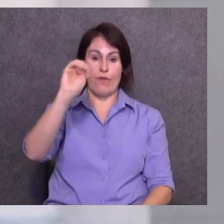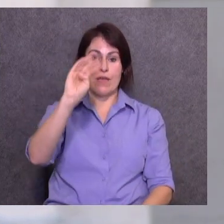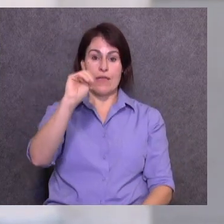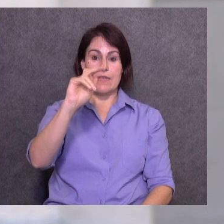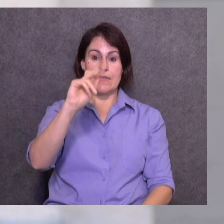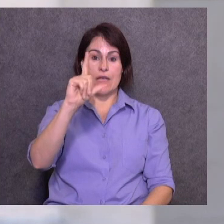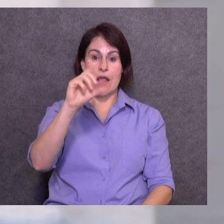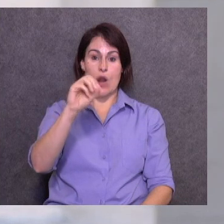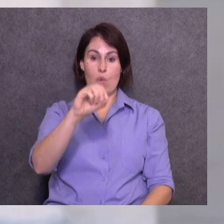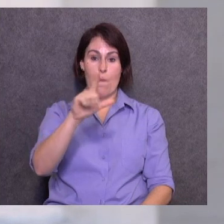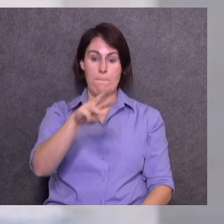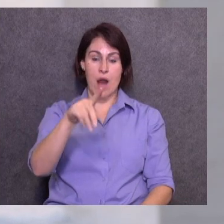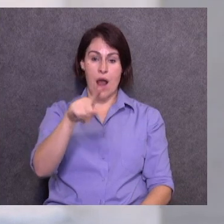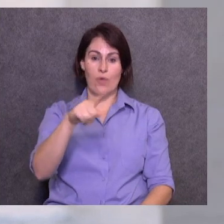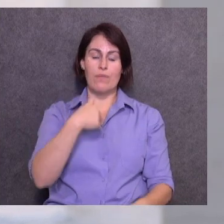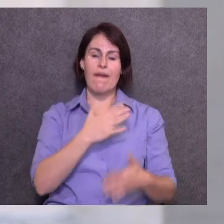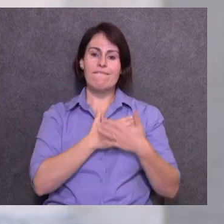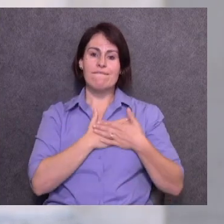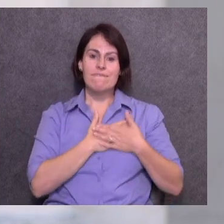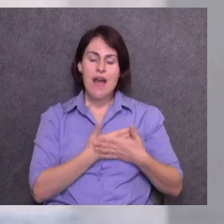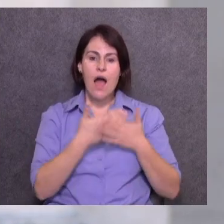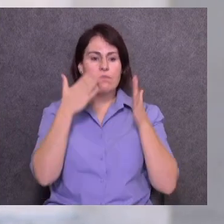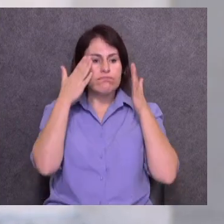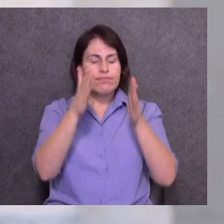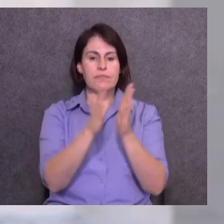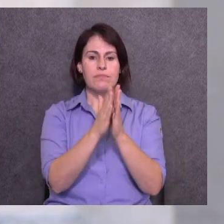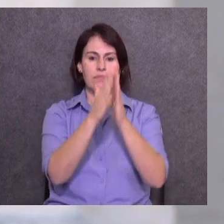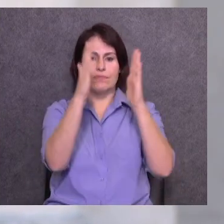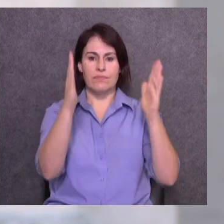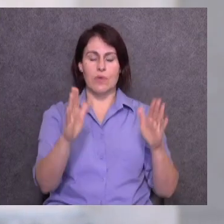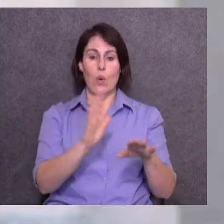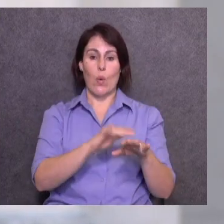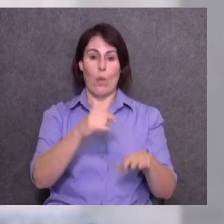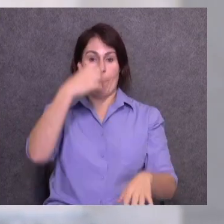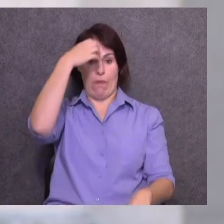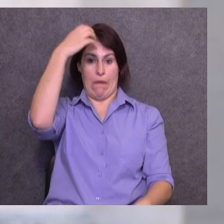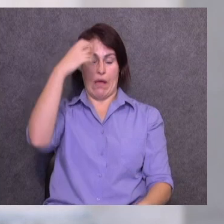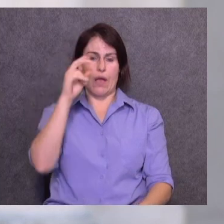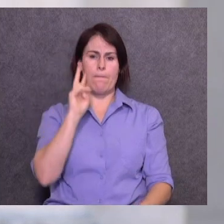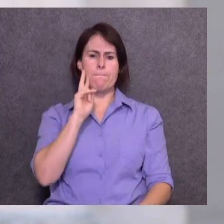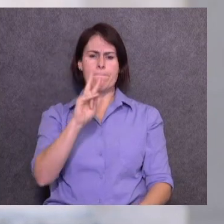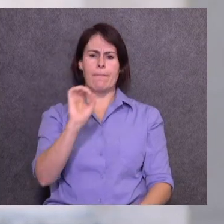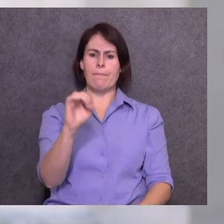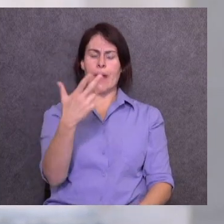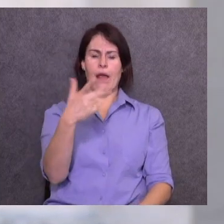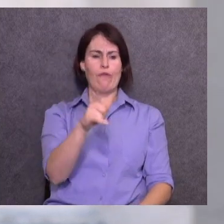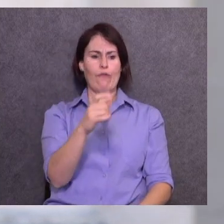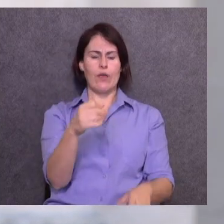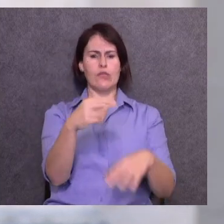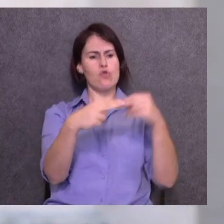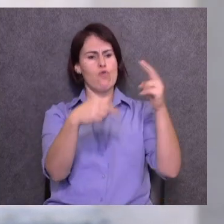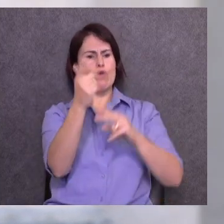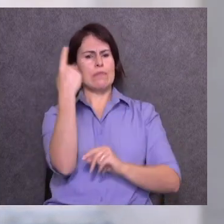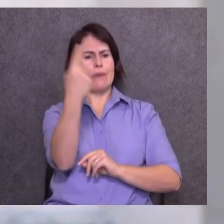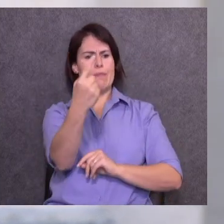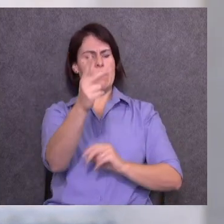na dedicação deste templo. Ele começa por reconhecer que o templo que mandou construir não